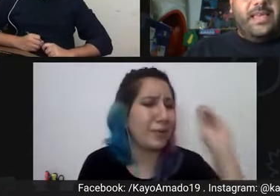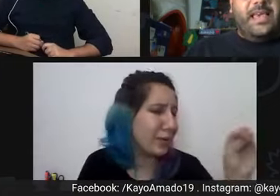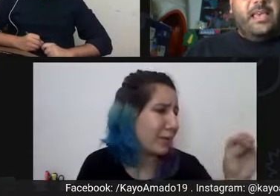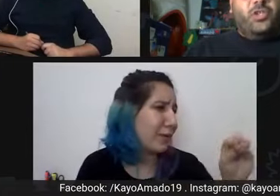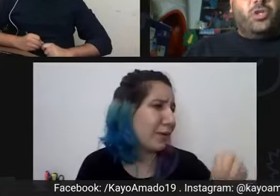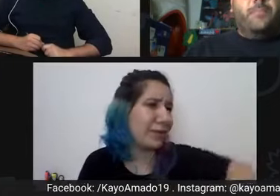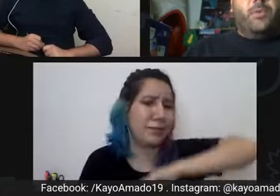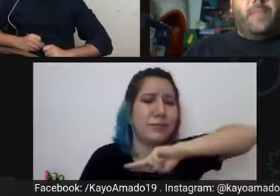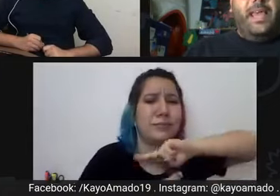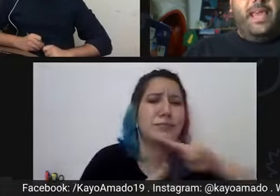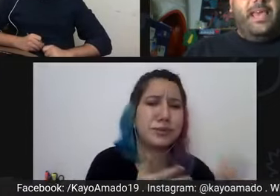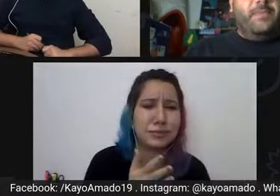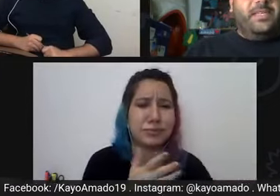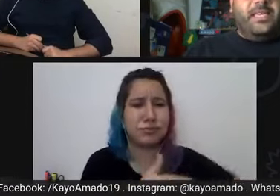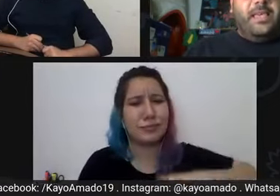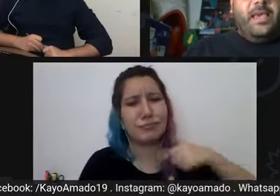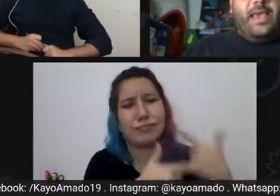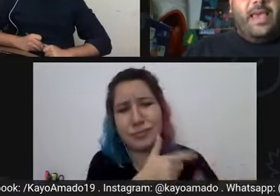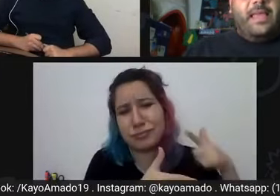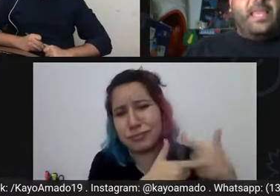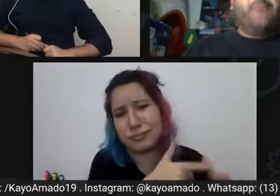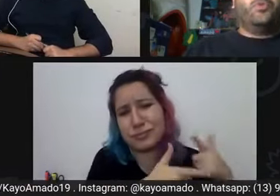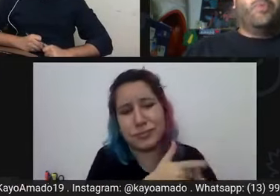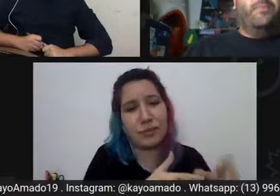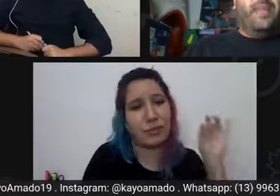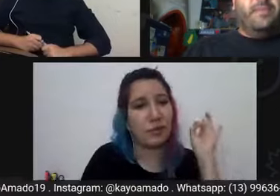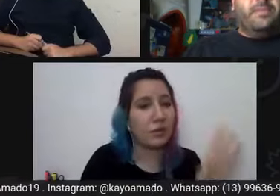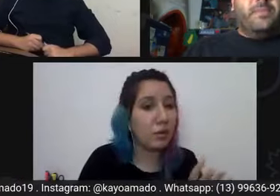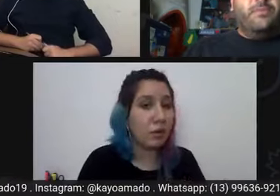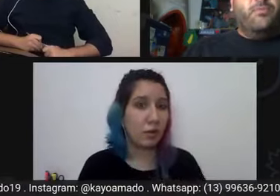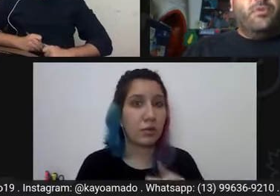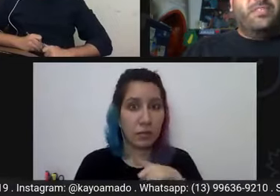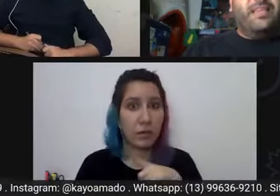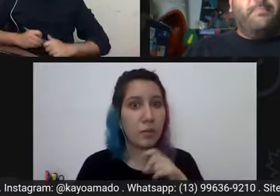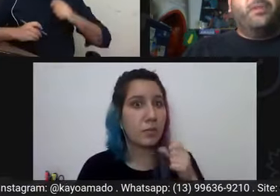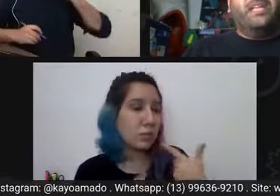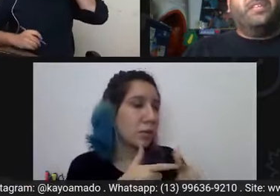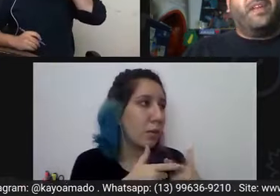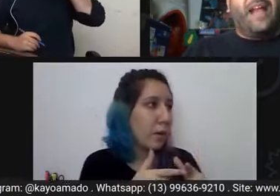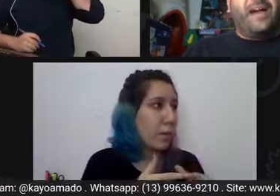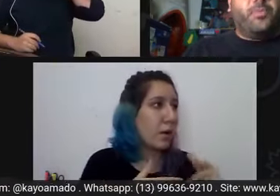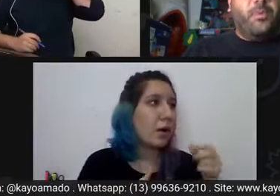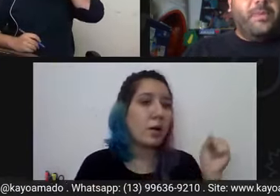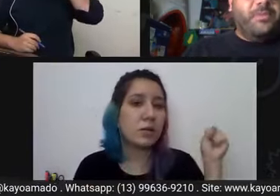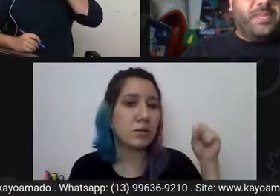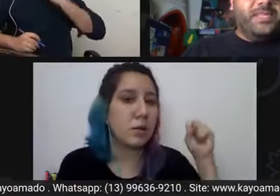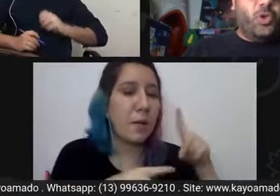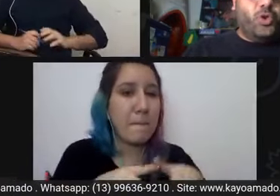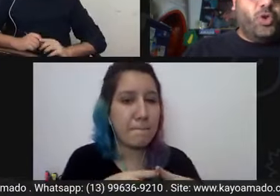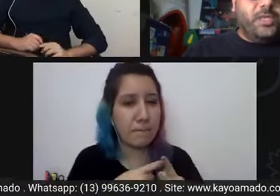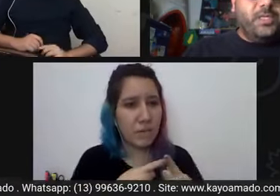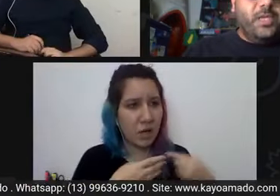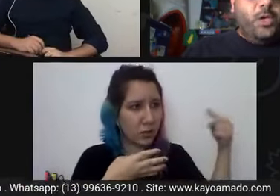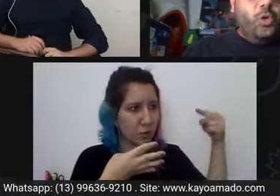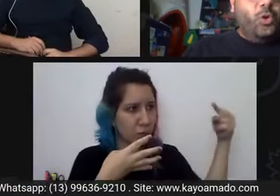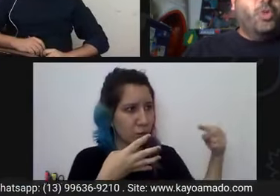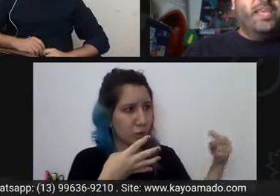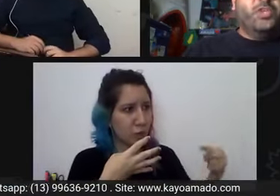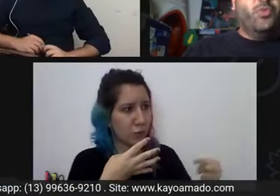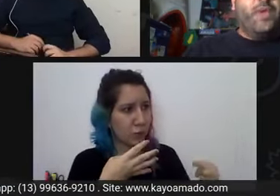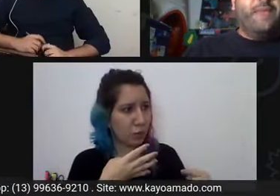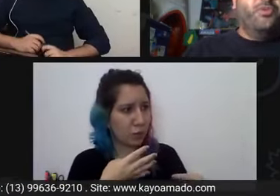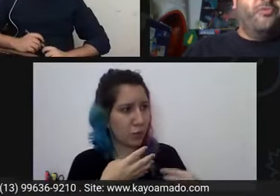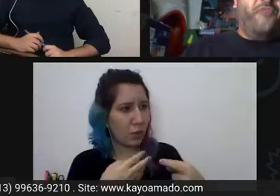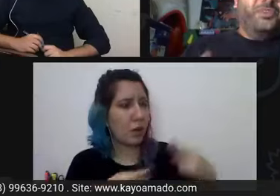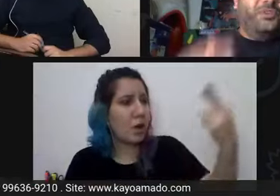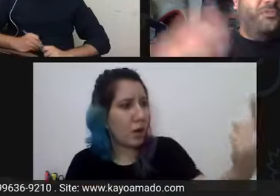lugares, só tem problemas, assim, temos problemas, mas sabendo identificar os problemas, temos que trazer soluções. No